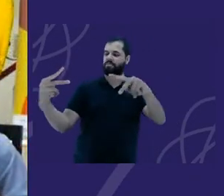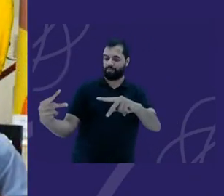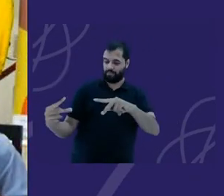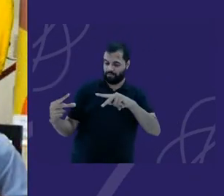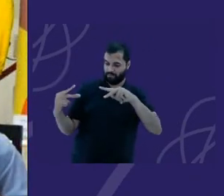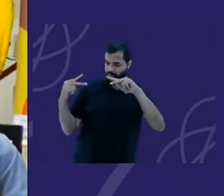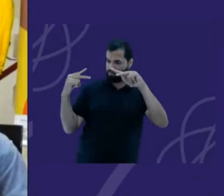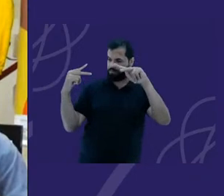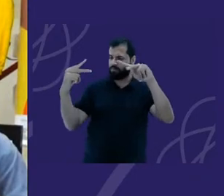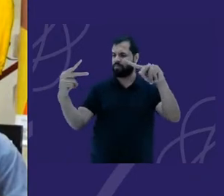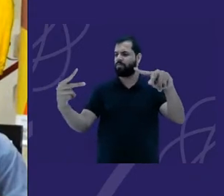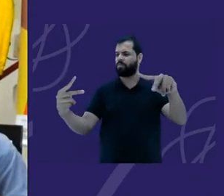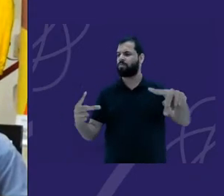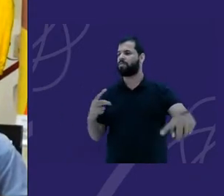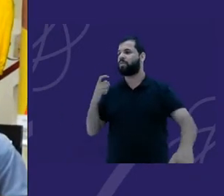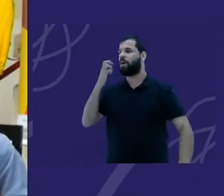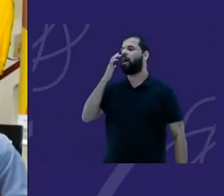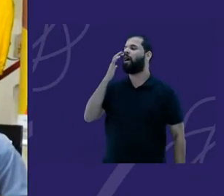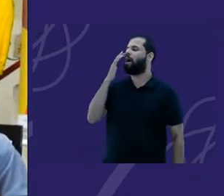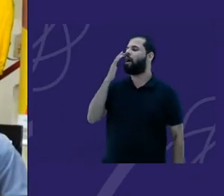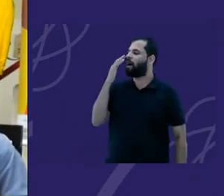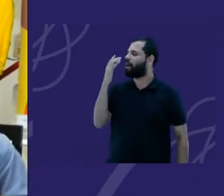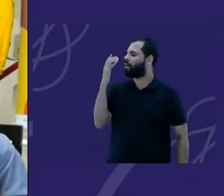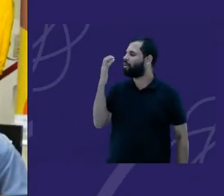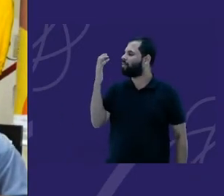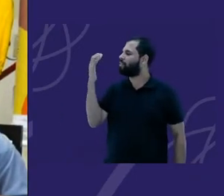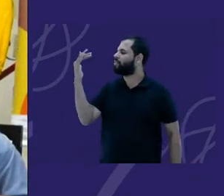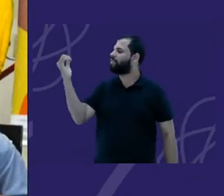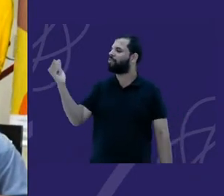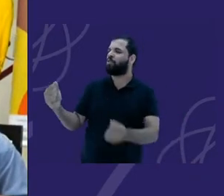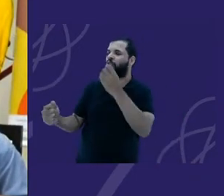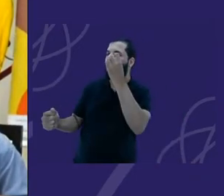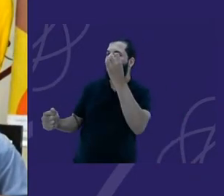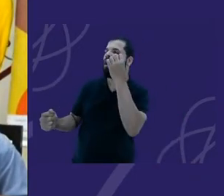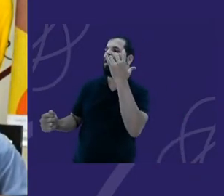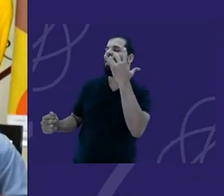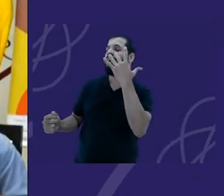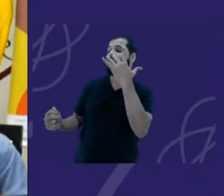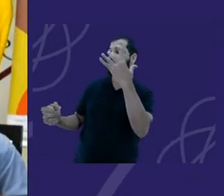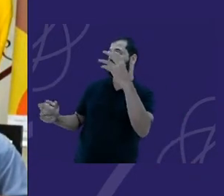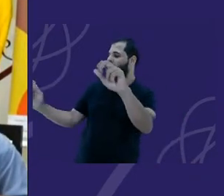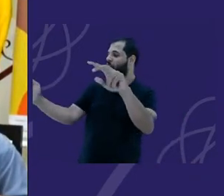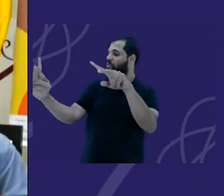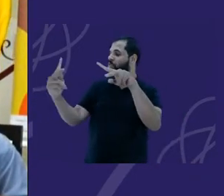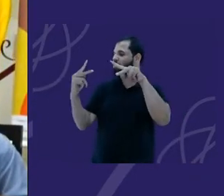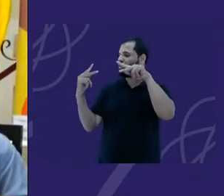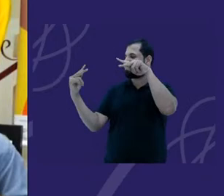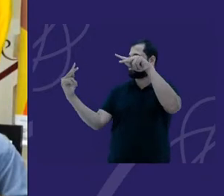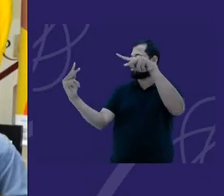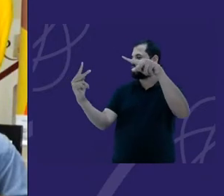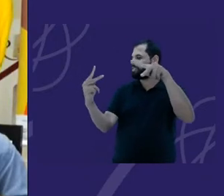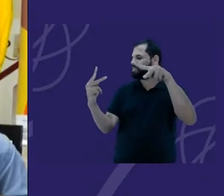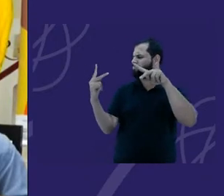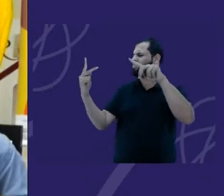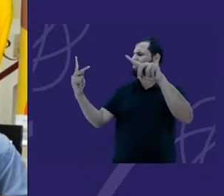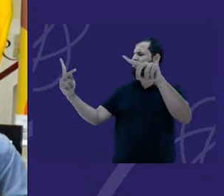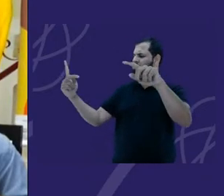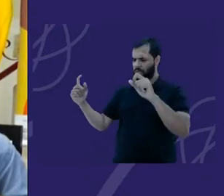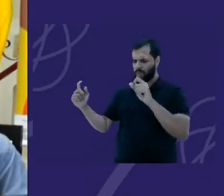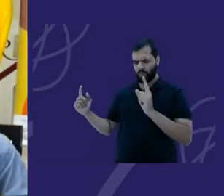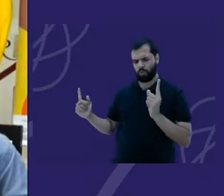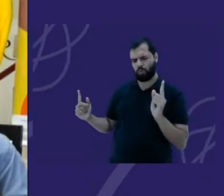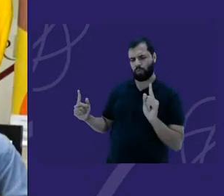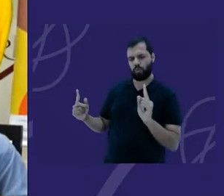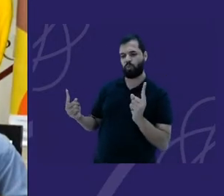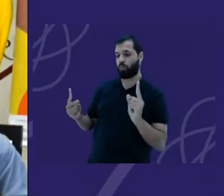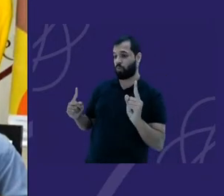E os meus olhos ficam sorrindo e pelas ruas vão